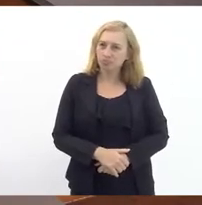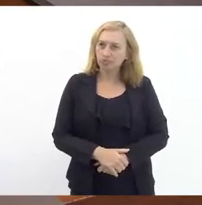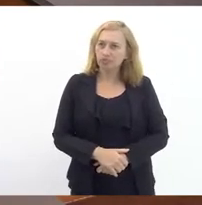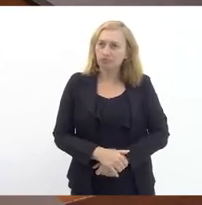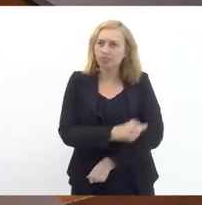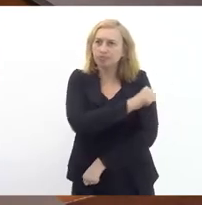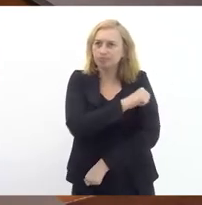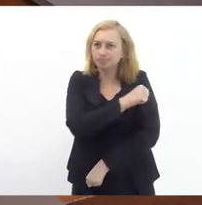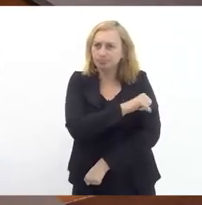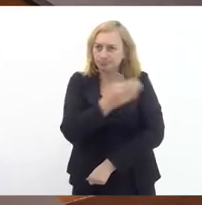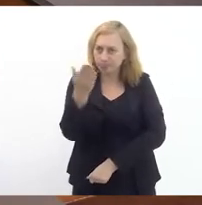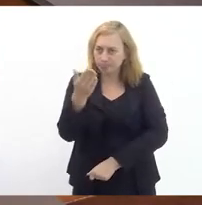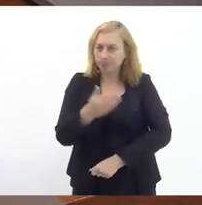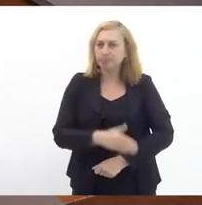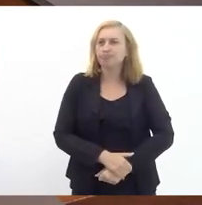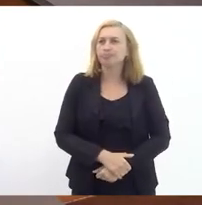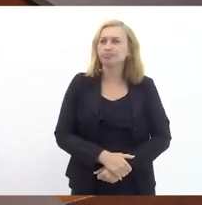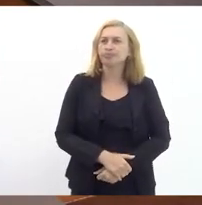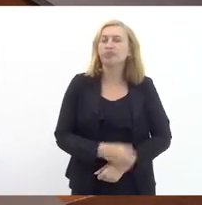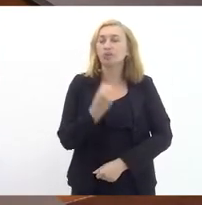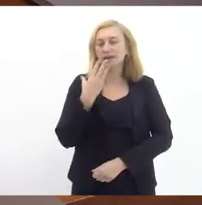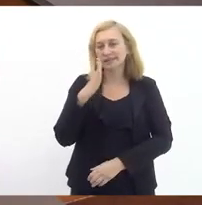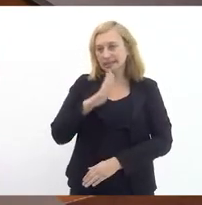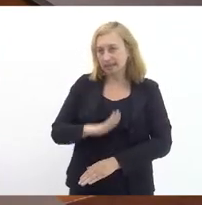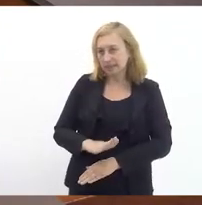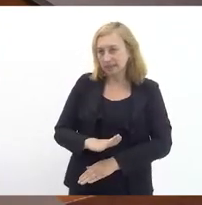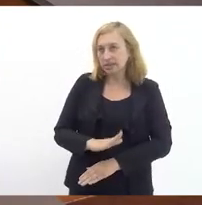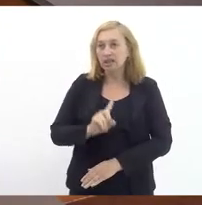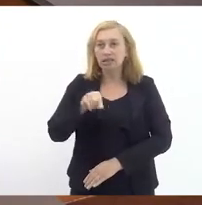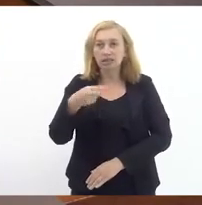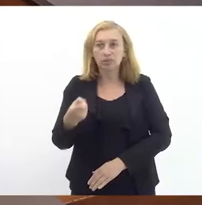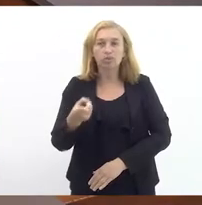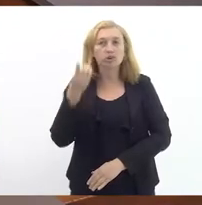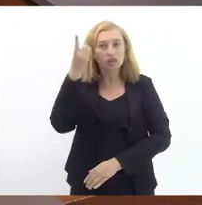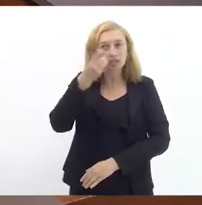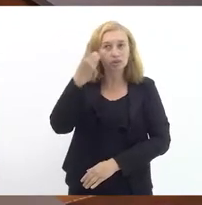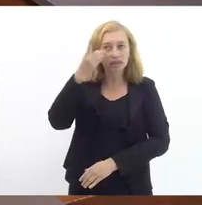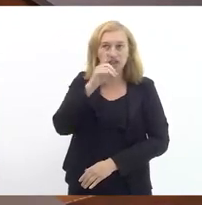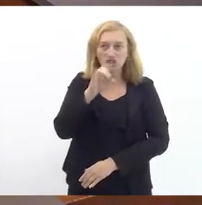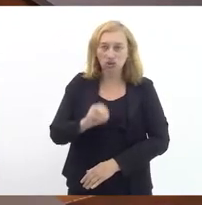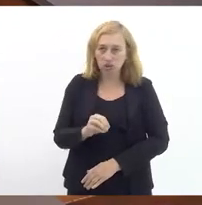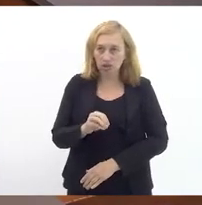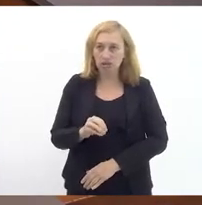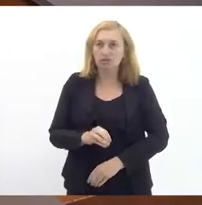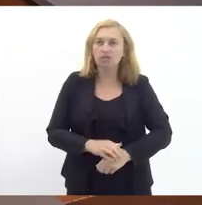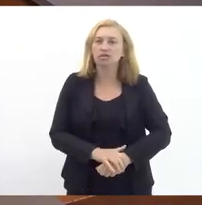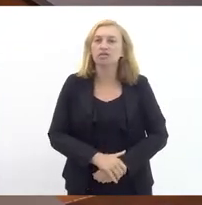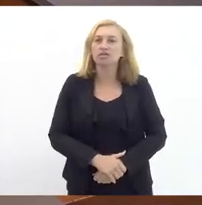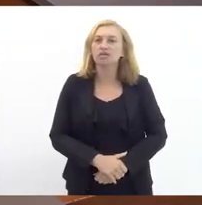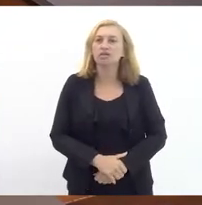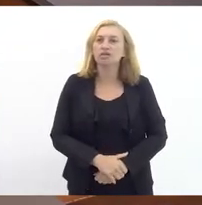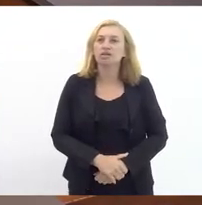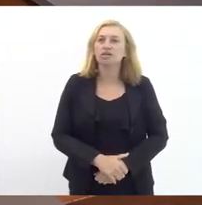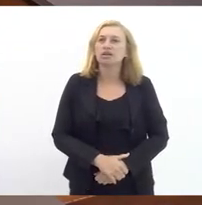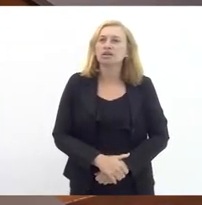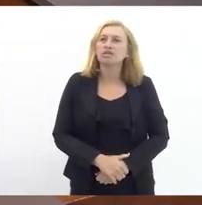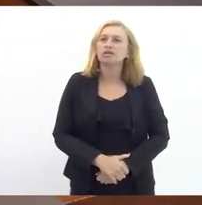Rejane. Bem, boa tarde. Depois nós vamos ouvir o nosso deputado Dionísio Lins, que a assessoria dele já me chamou a atenção duas